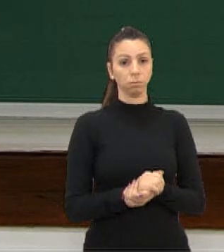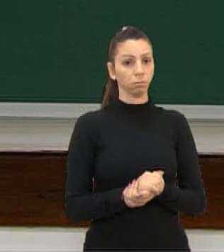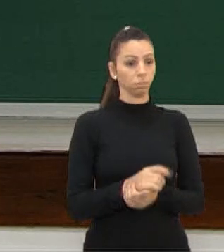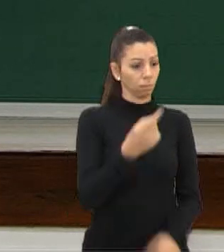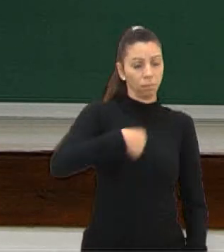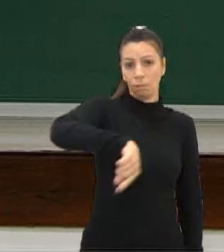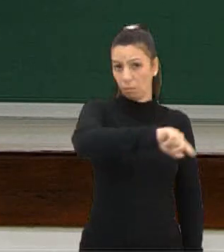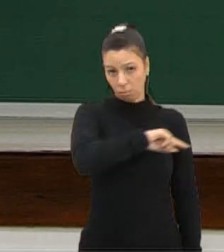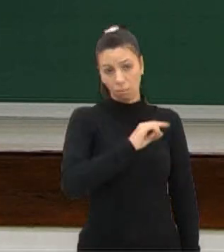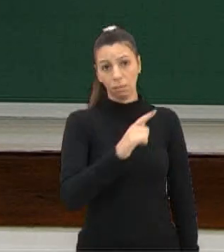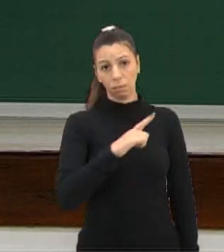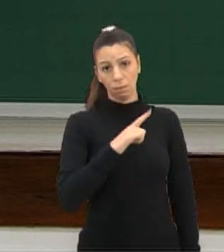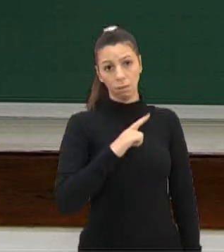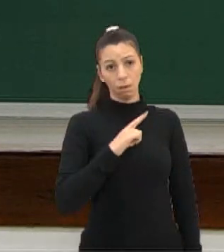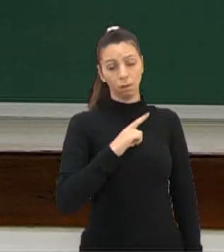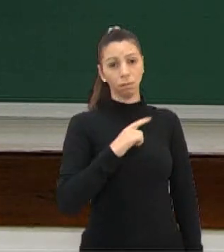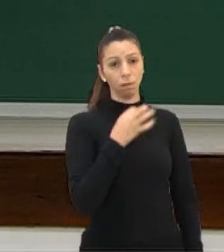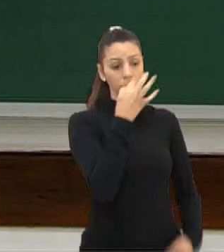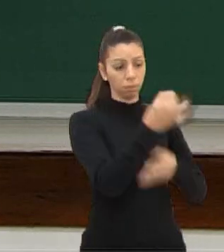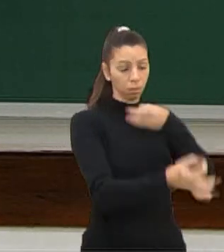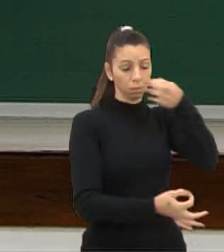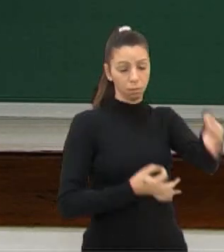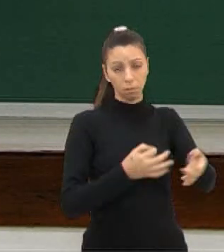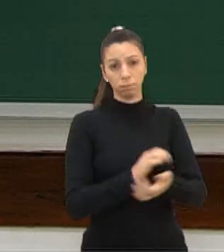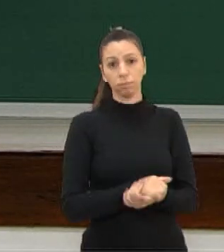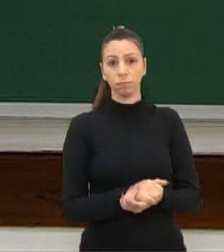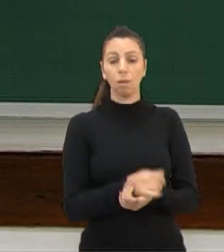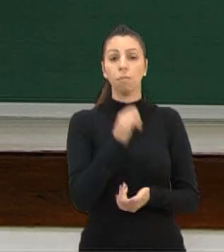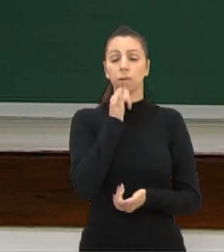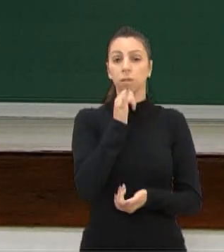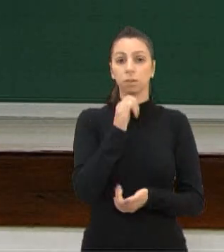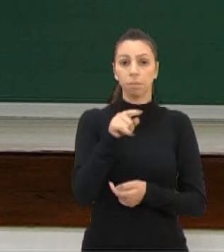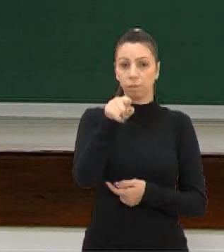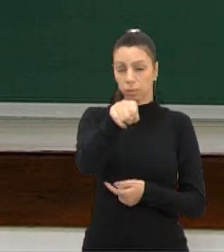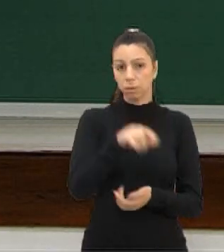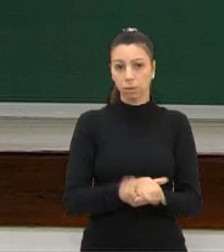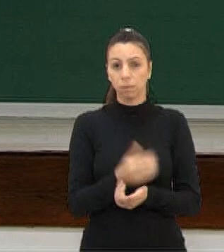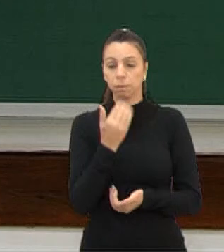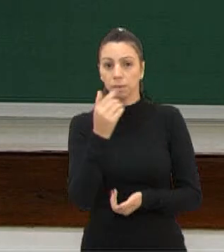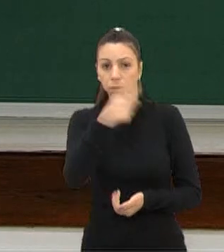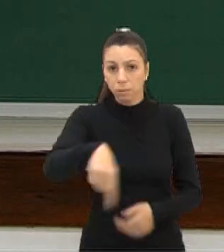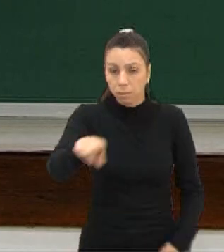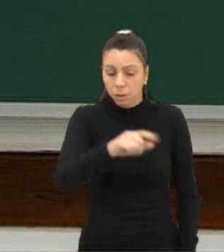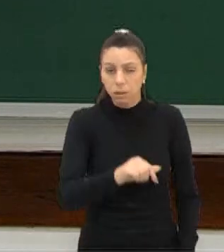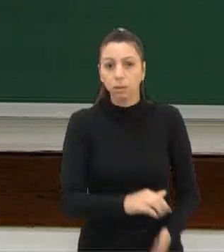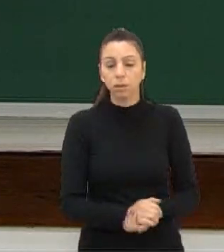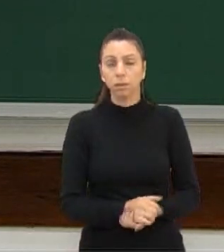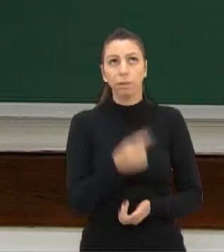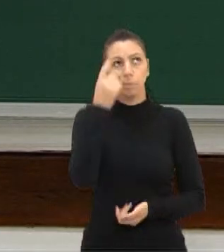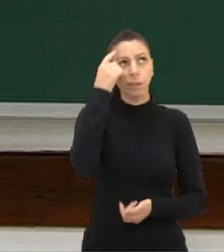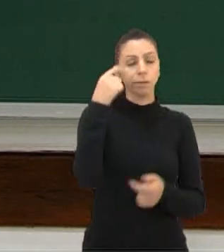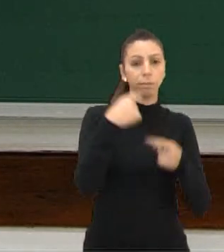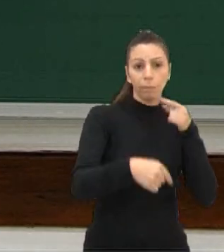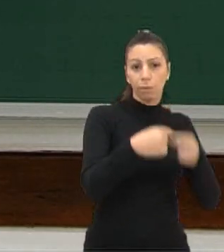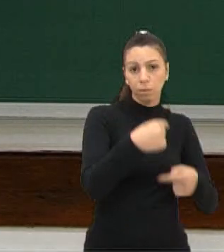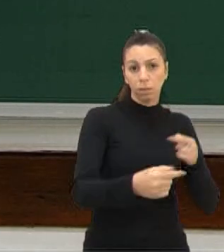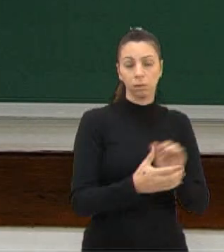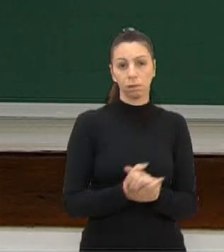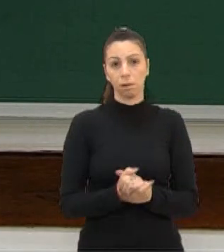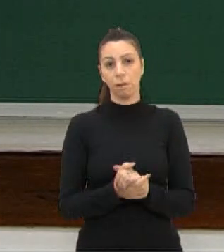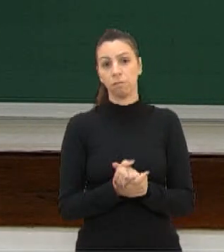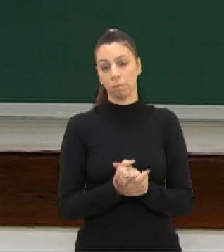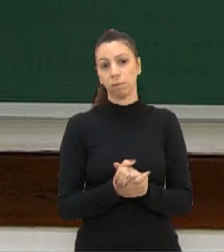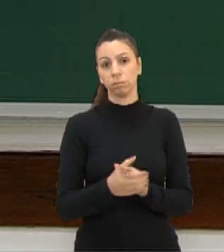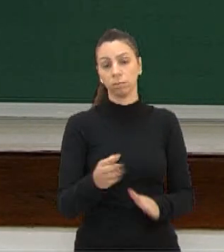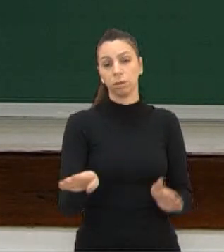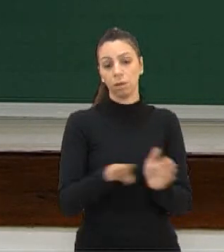conhecimento. Se eu pedir para vocês, alunos, pensarem agora sobre política, você pode chegar para mim e falar, eu detesto política, não gosto de política.